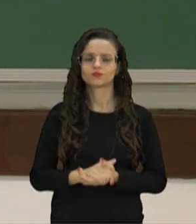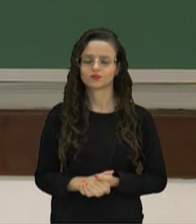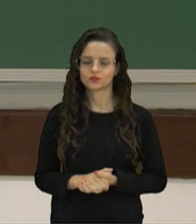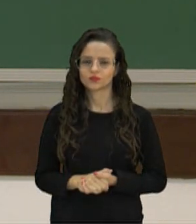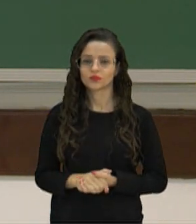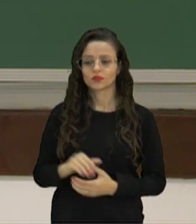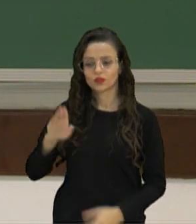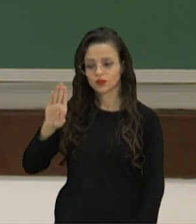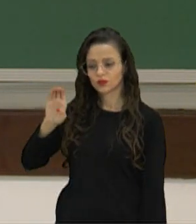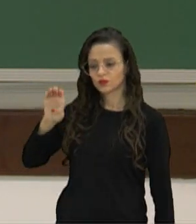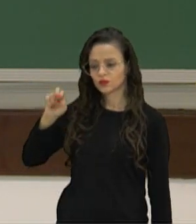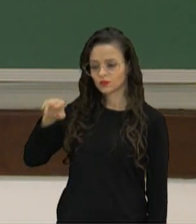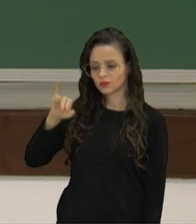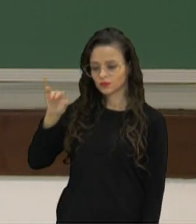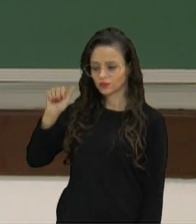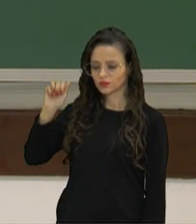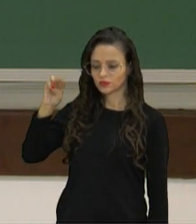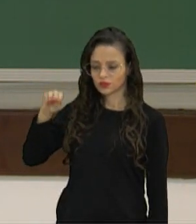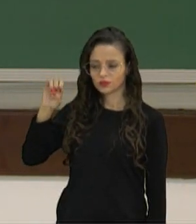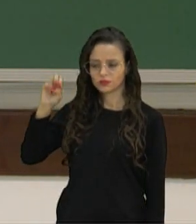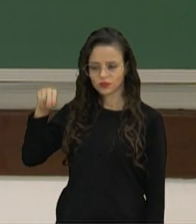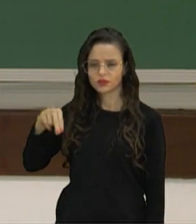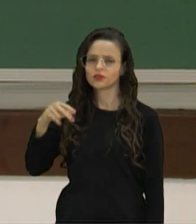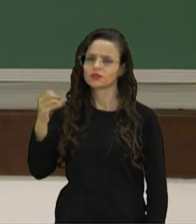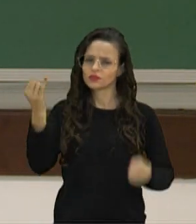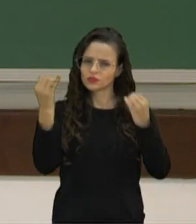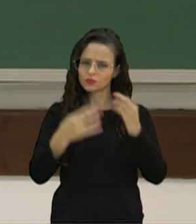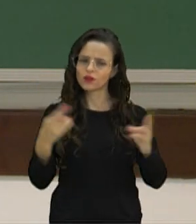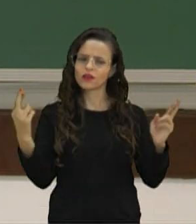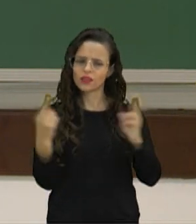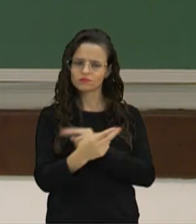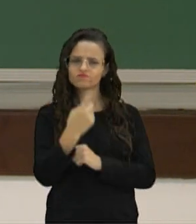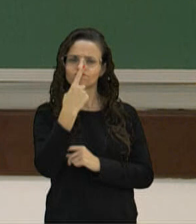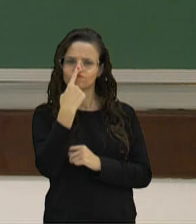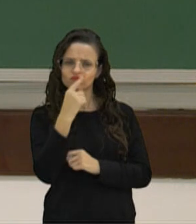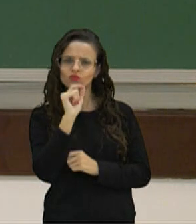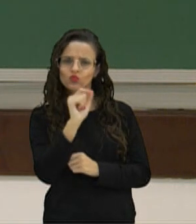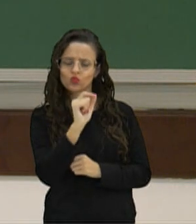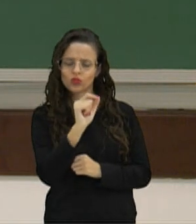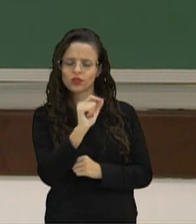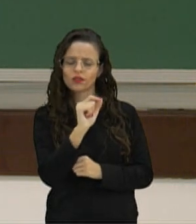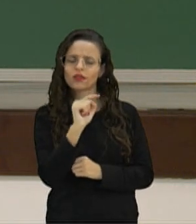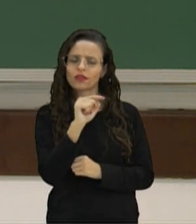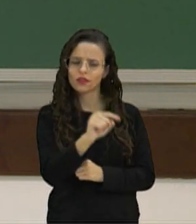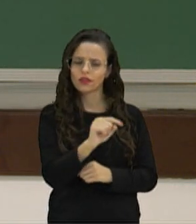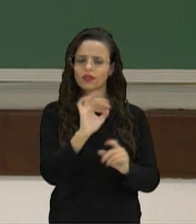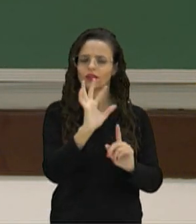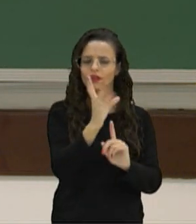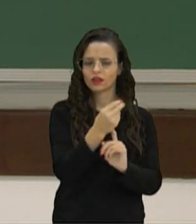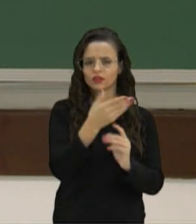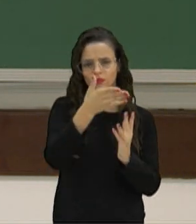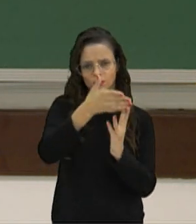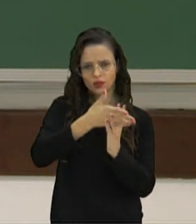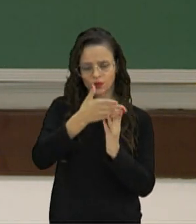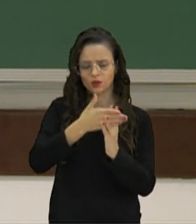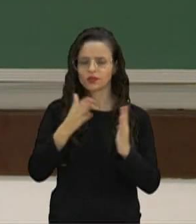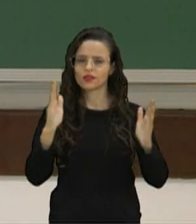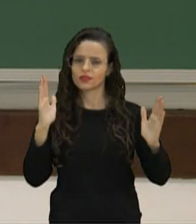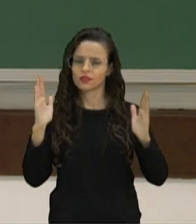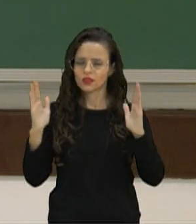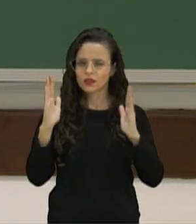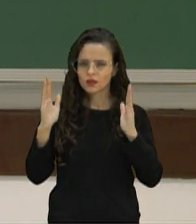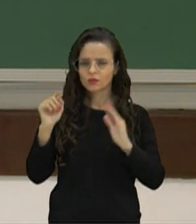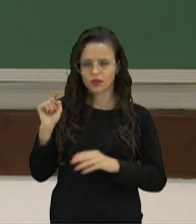o Benjamin observou que existe uma relação íntima da arte barroca com o estado de exceção. Na época que